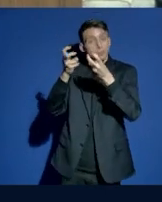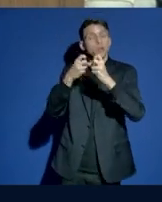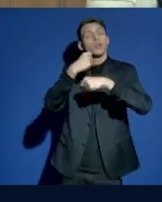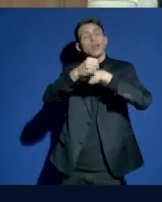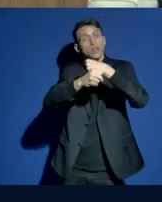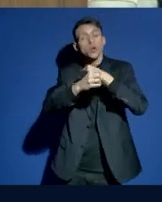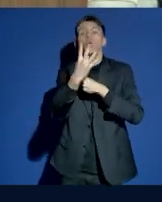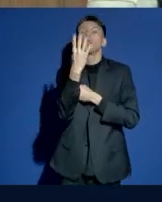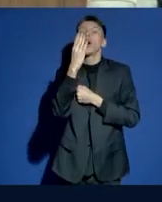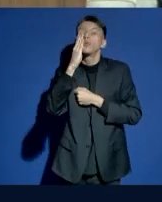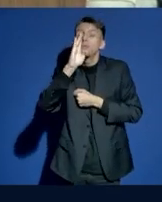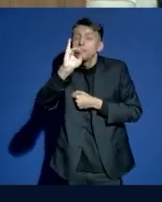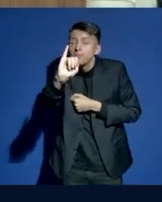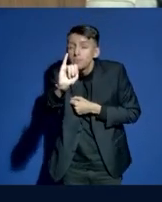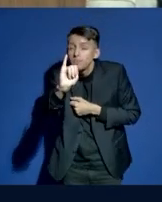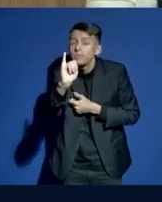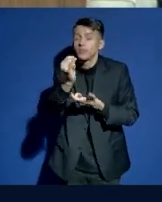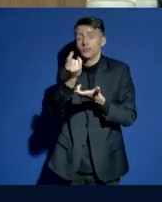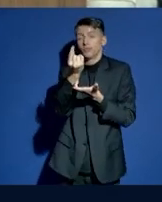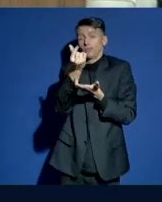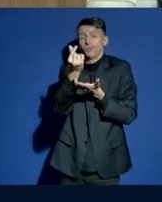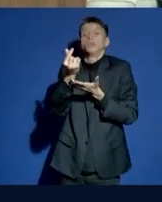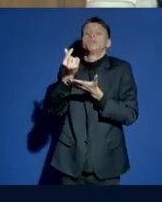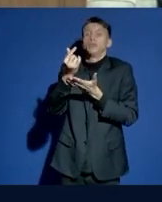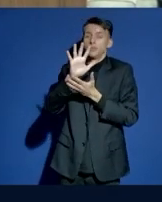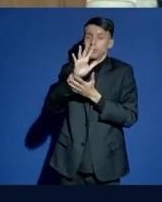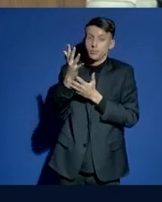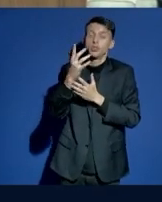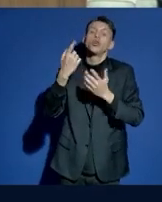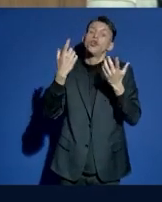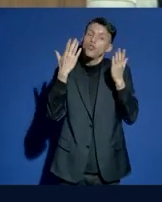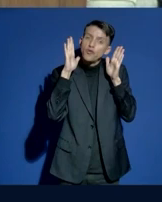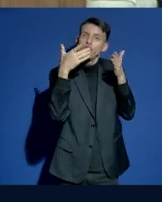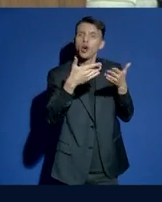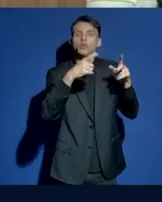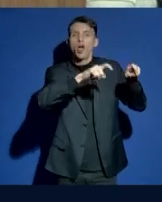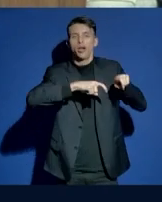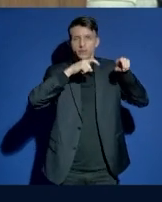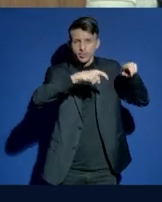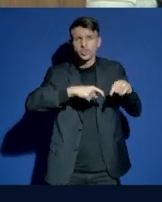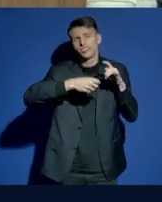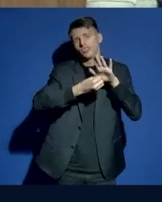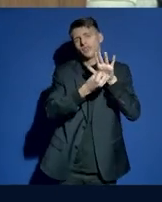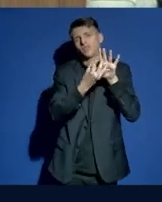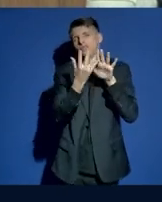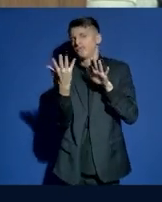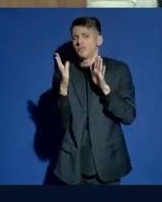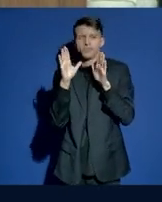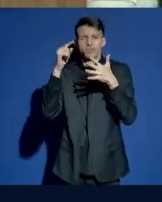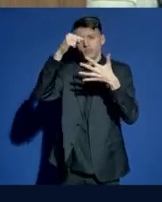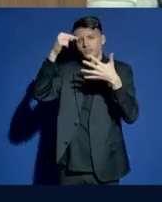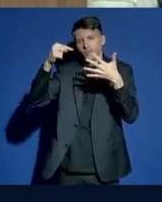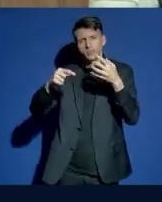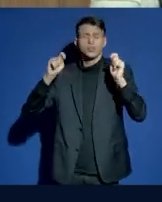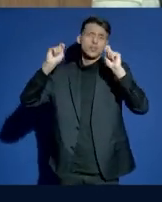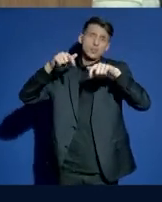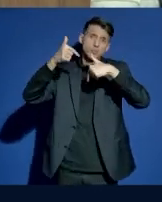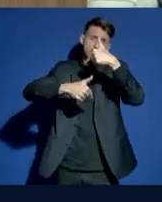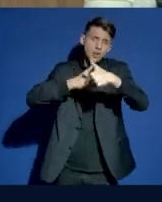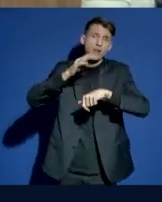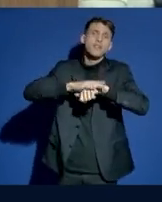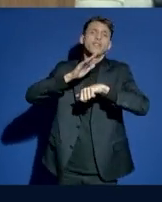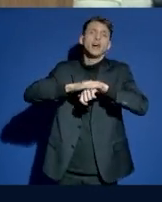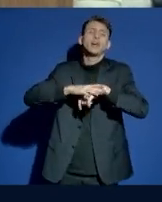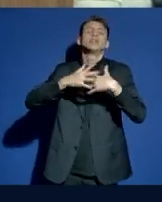bilhões e meios de reais Associados algo na grossa demais diversas formas nós temos a produção de